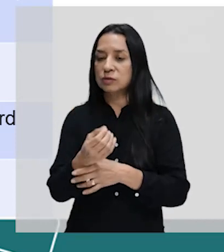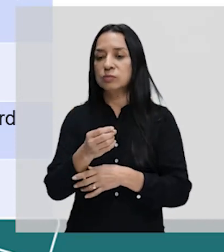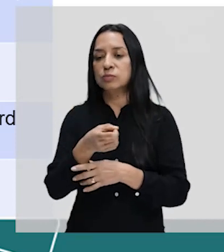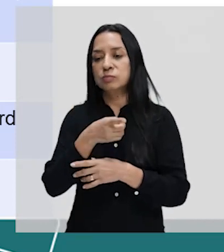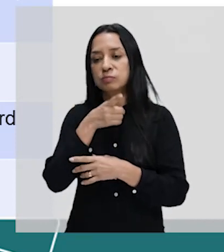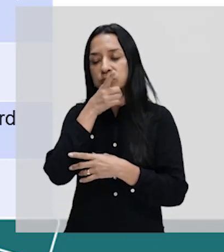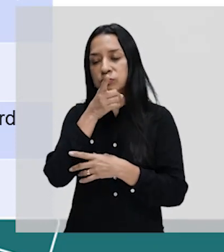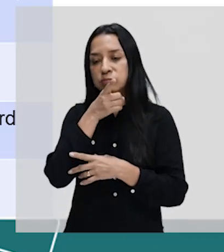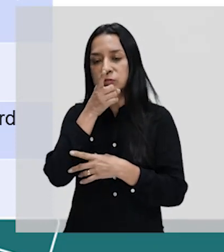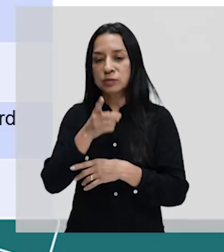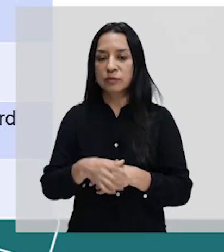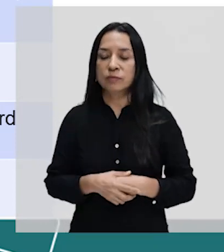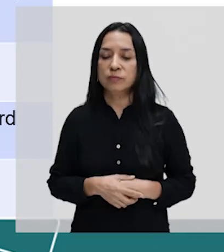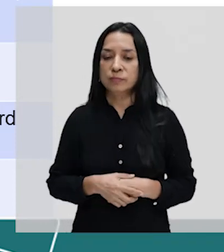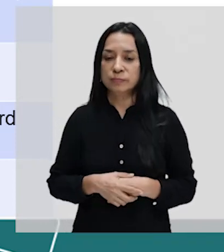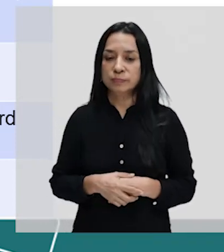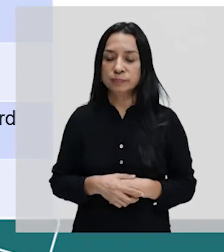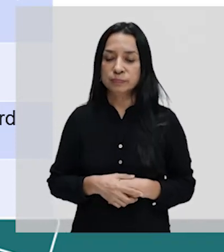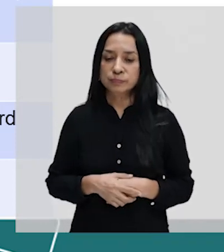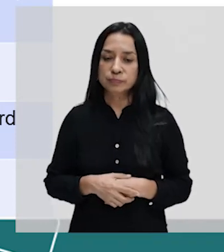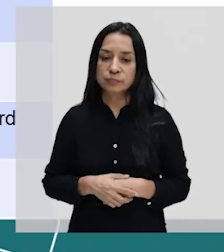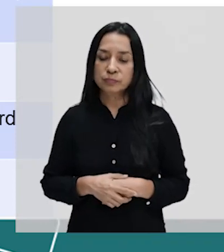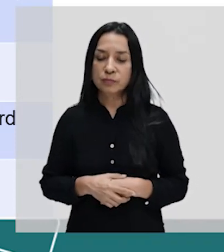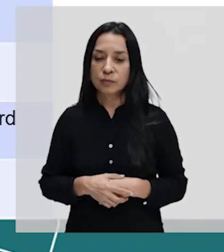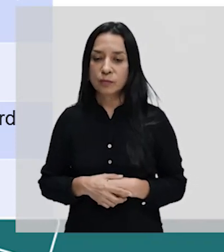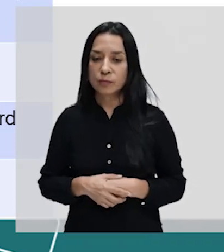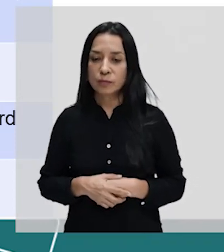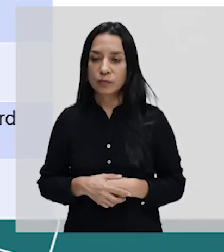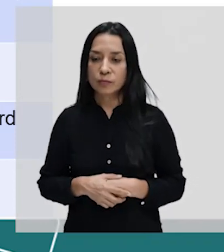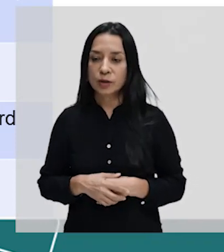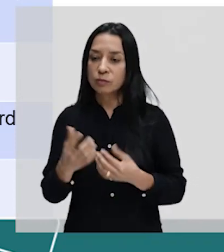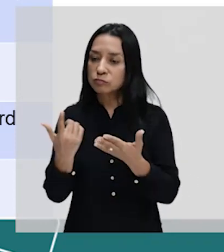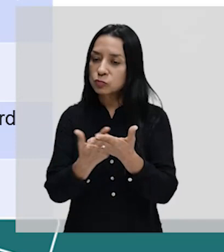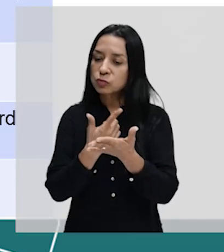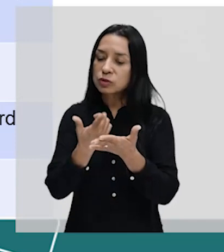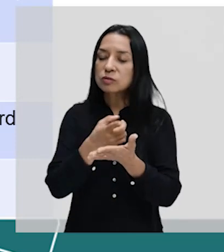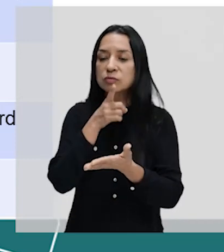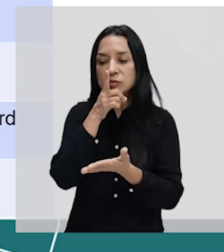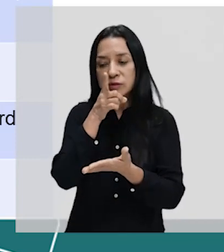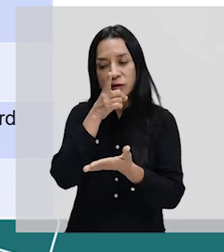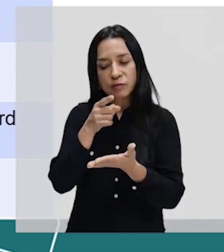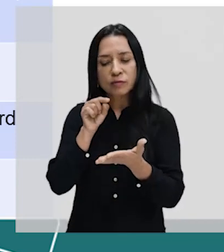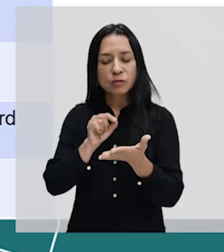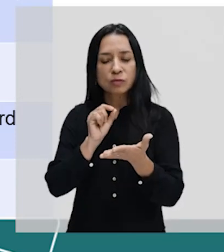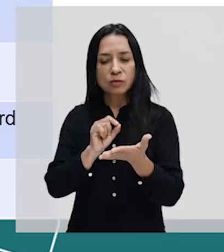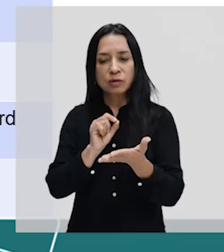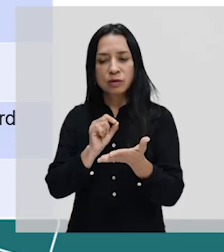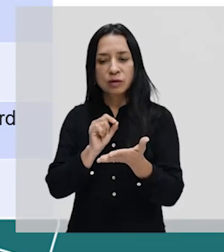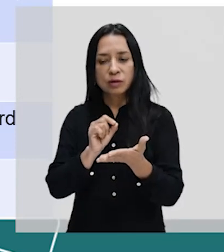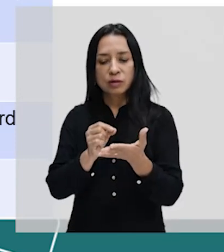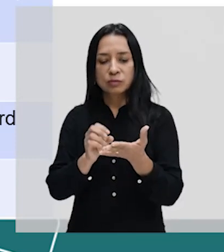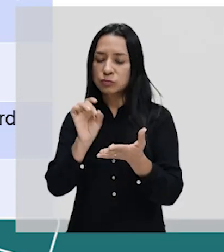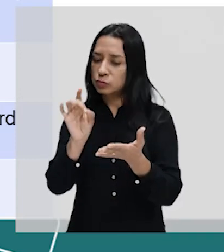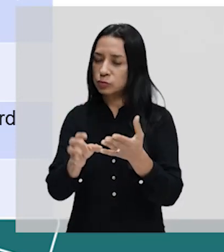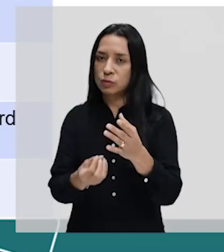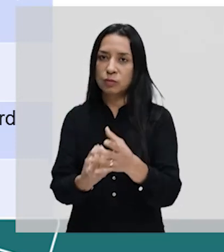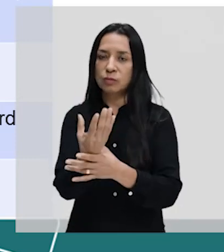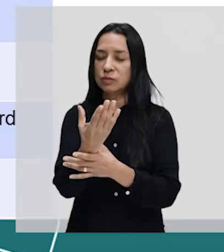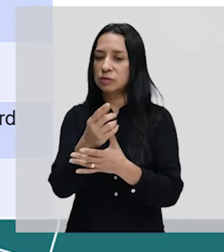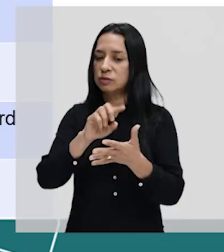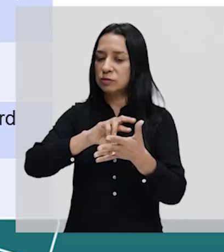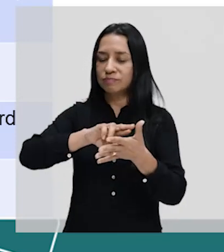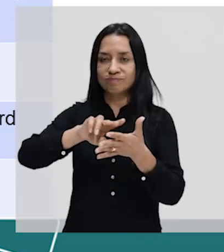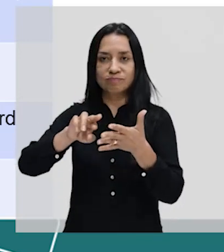em 1859, tá? No livro do Charles Darwin. E o livro do Charles Darwin não é só Origem das Espécies,